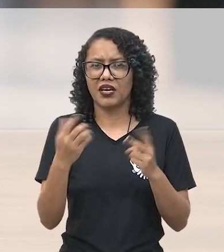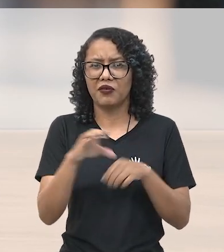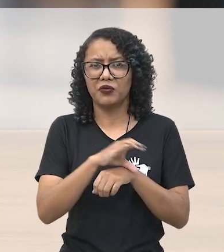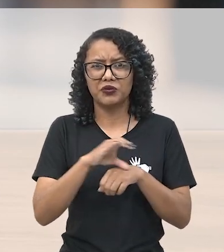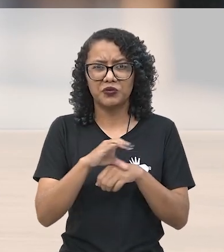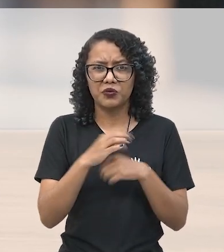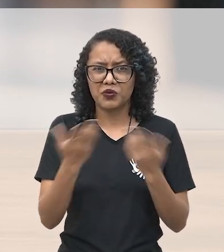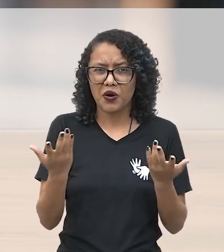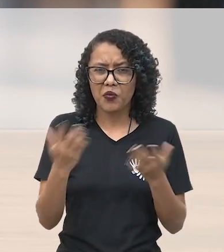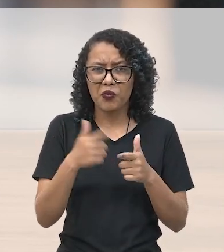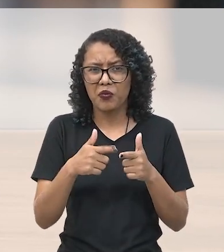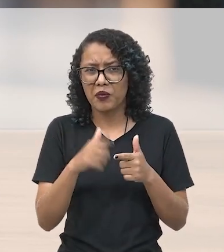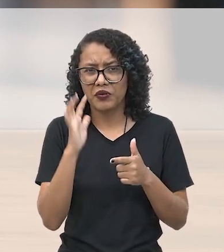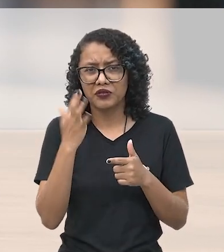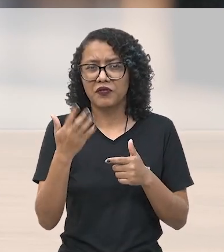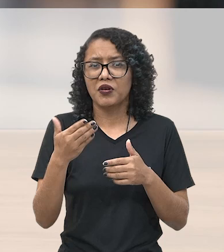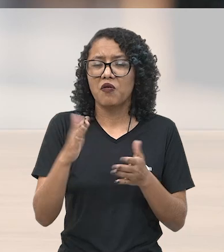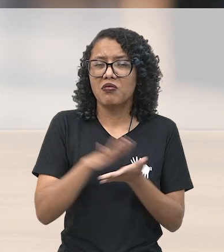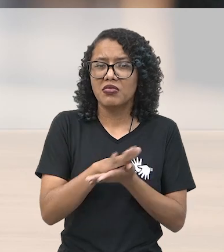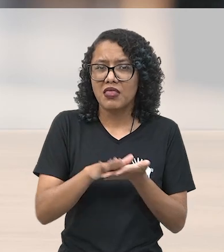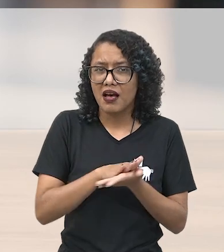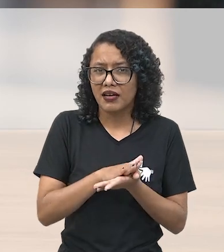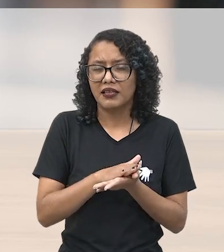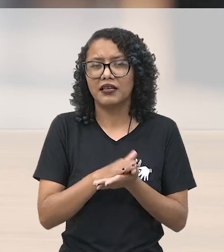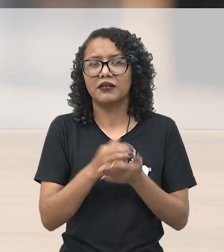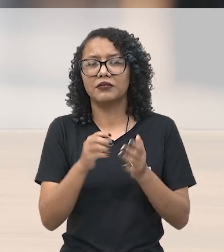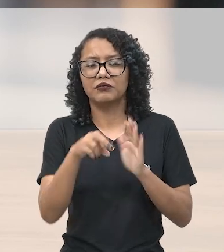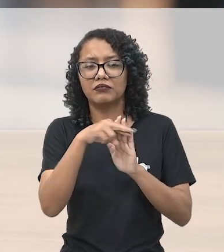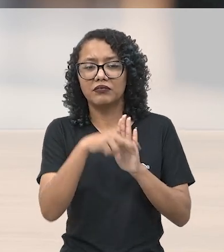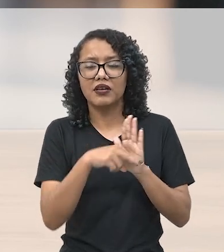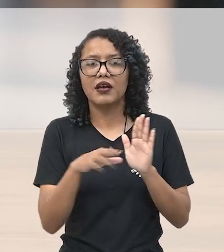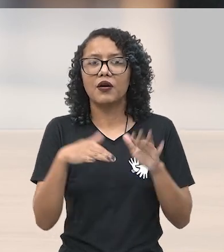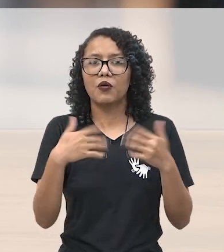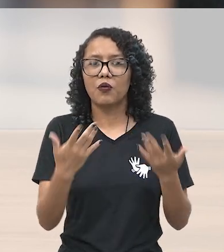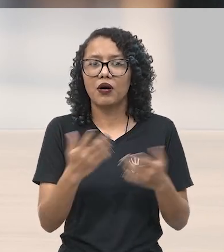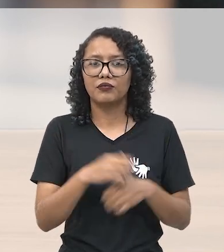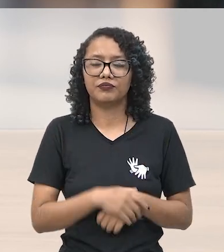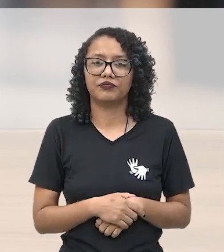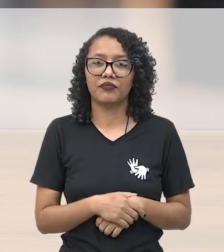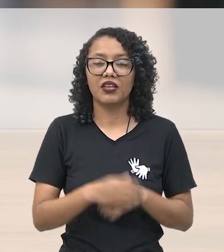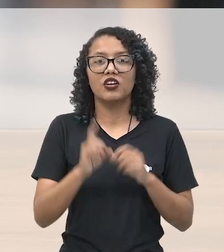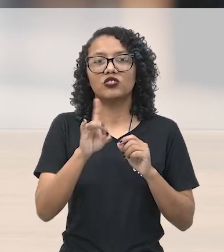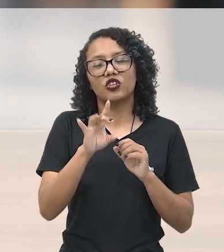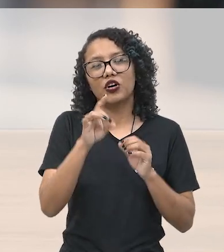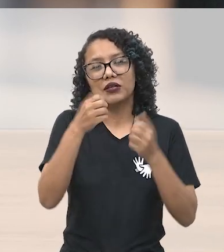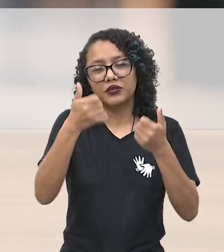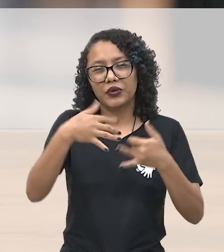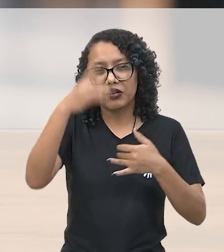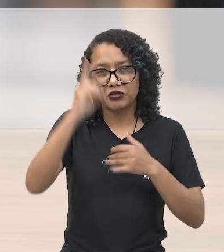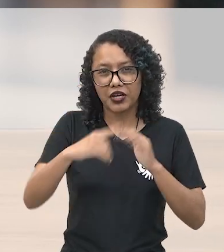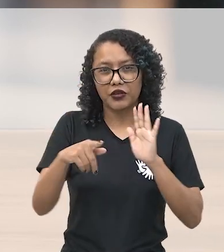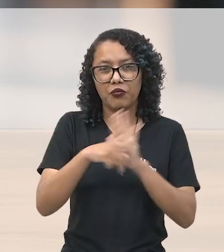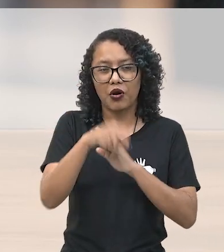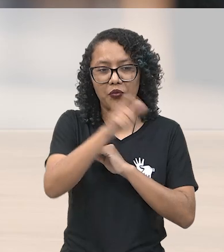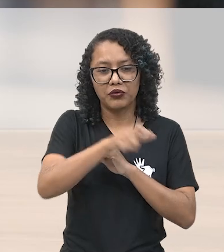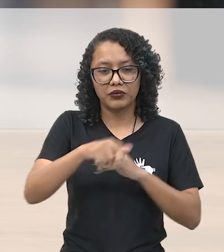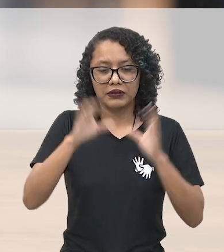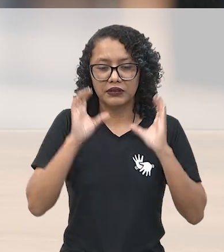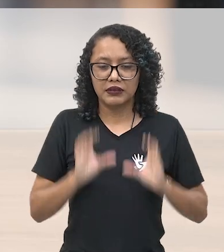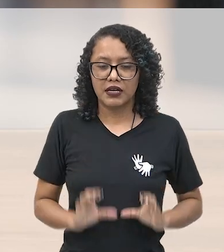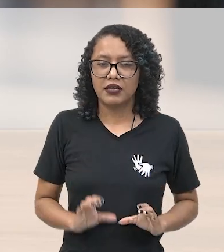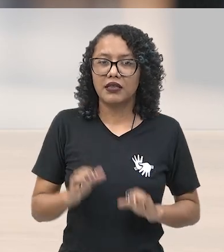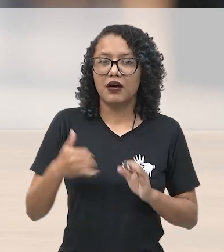a Constituição só diz o seguinte: o voto é um direito do cidadão maior de 21 anos. E aí, essa